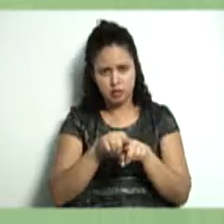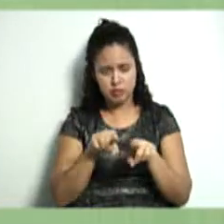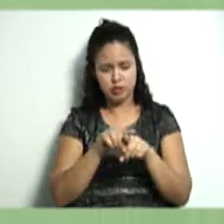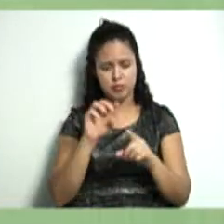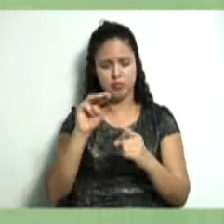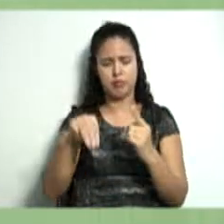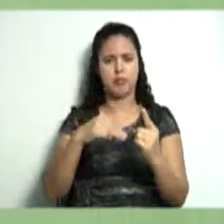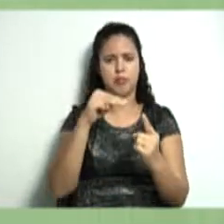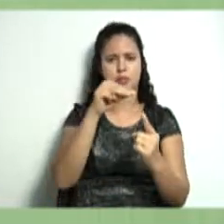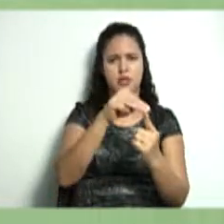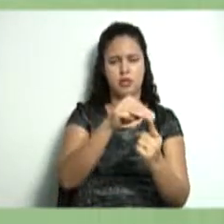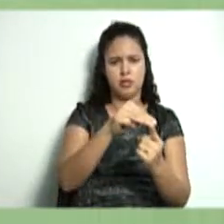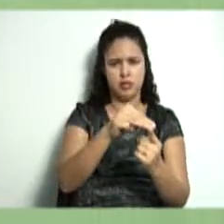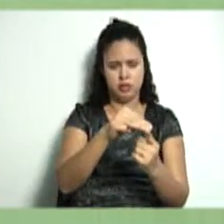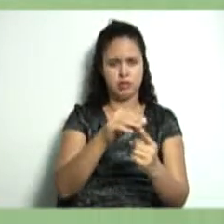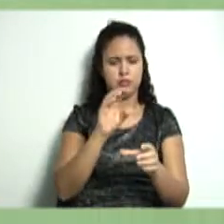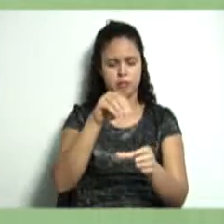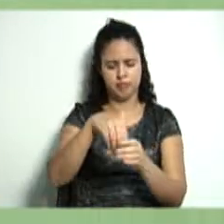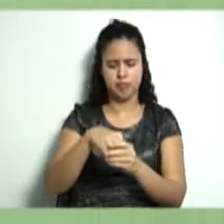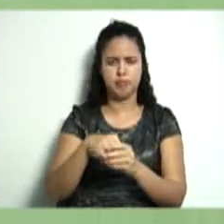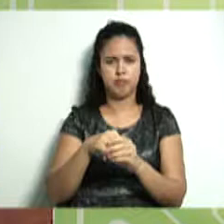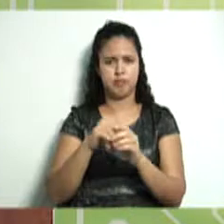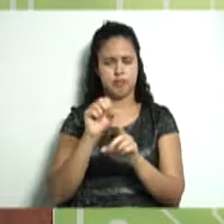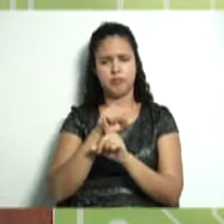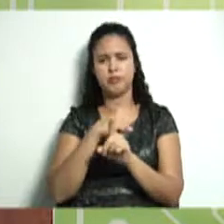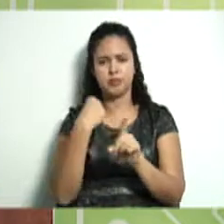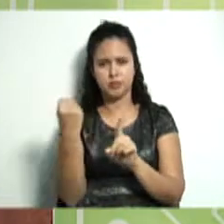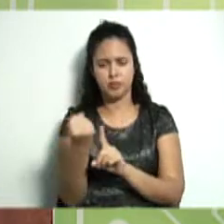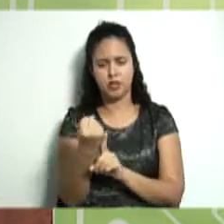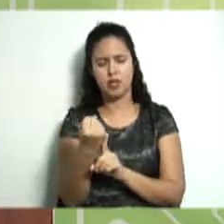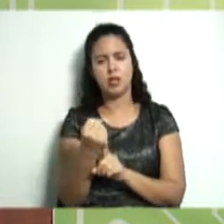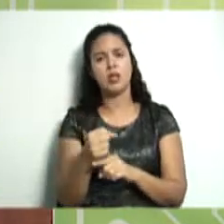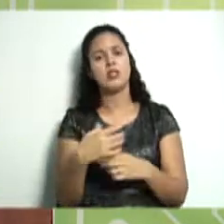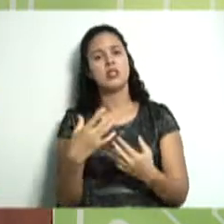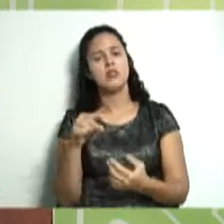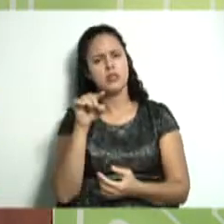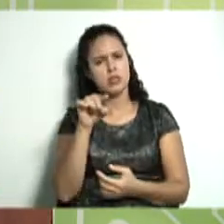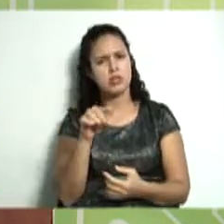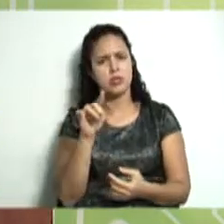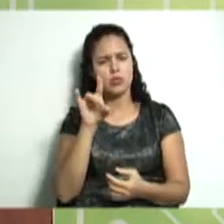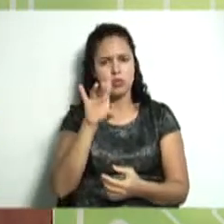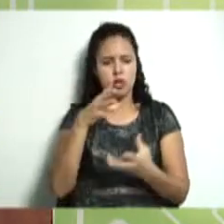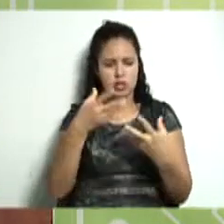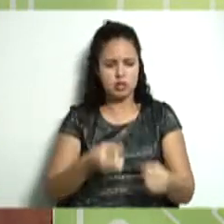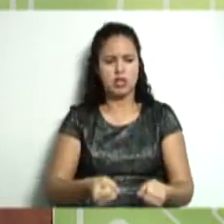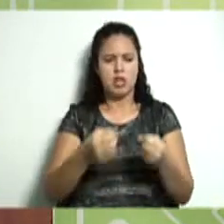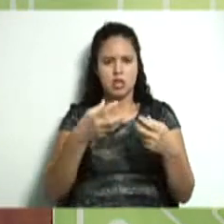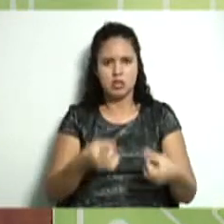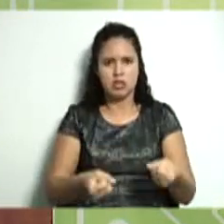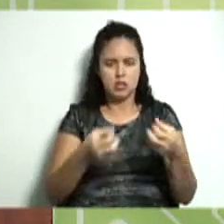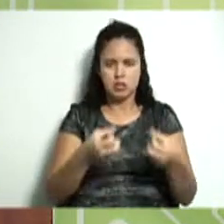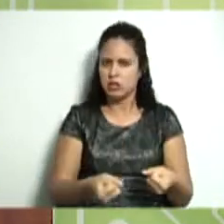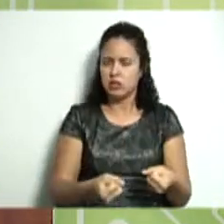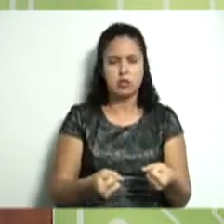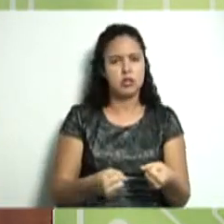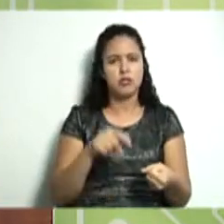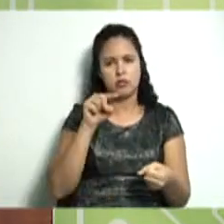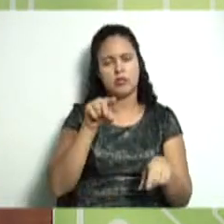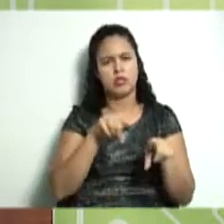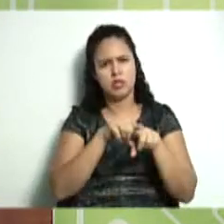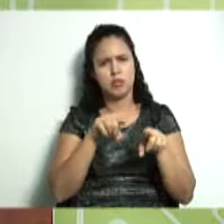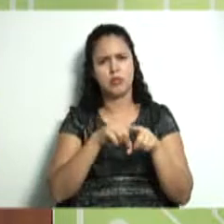sociedade. Ou seja, você não vai só acatar as ideias dos outros, você também vai discutir,